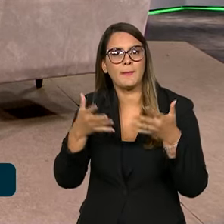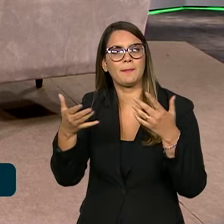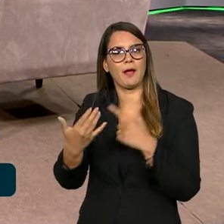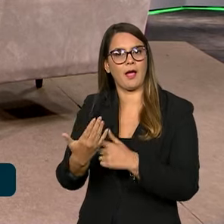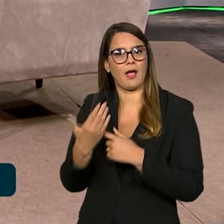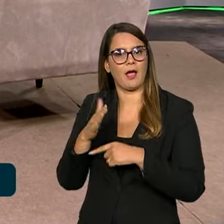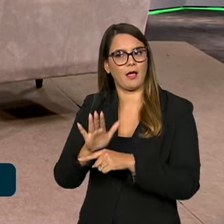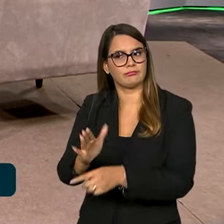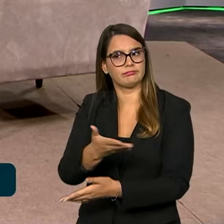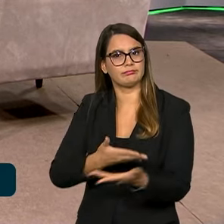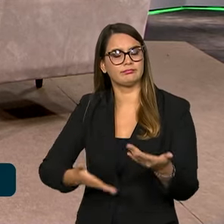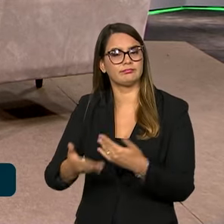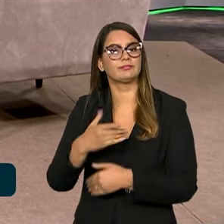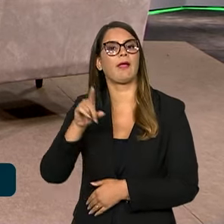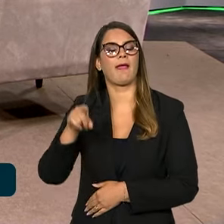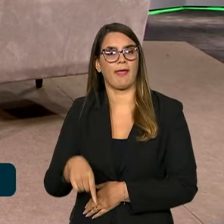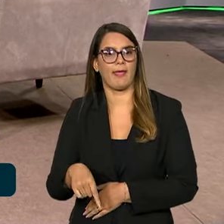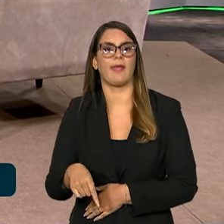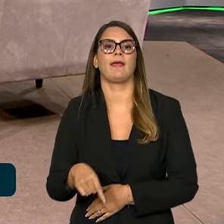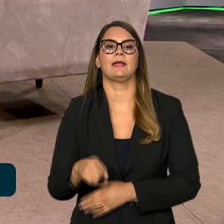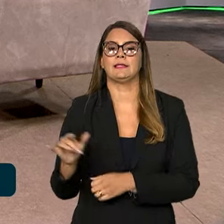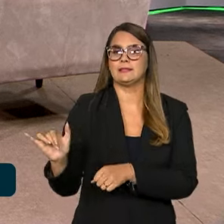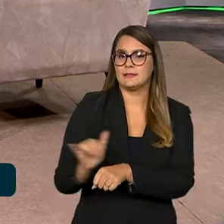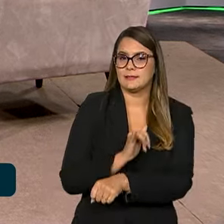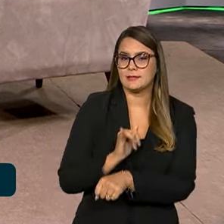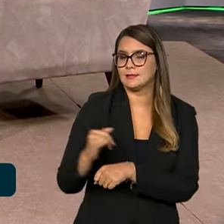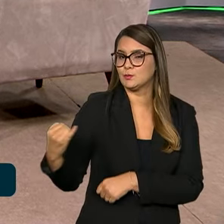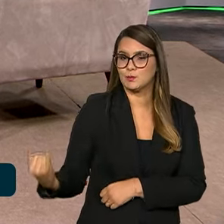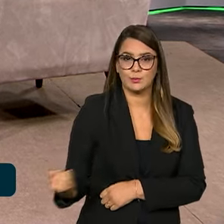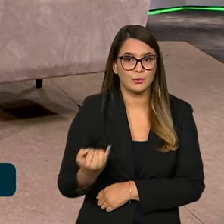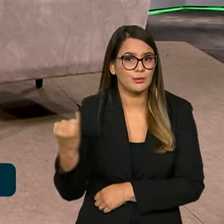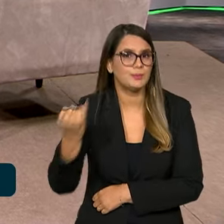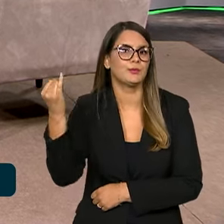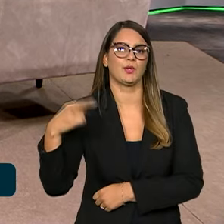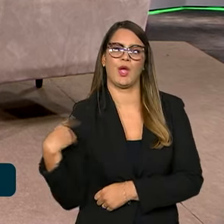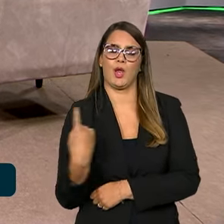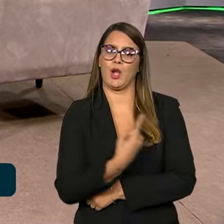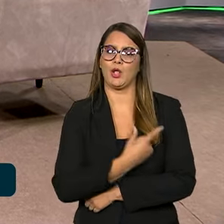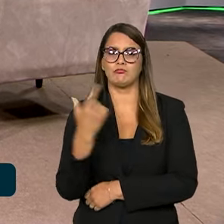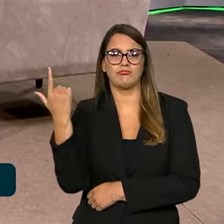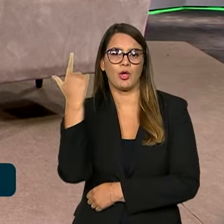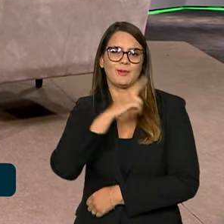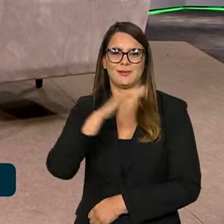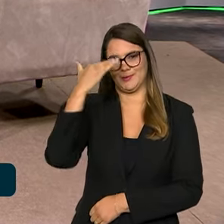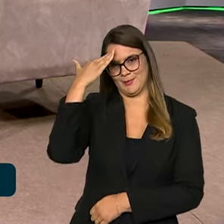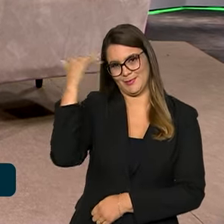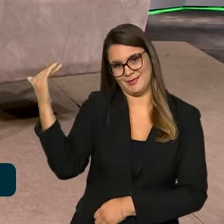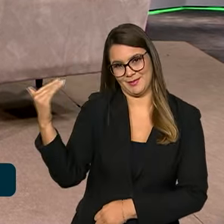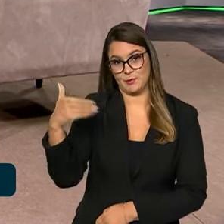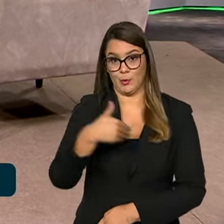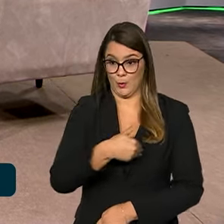cooperação é uma é uma estratégia imprescindível para que nós tenhamos mais chance de sucesso e o